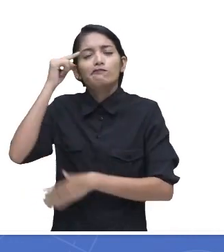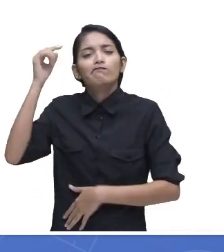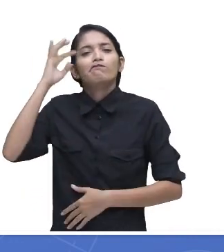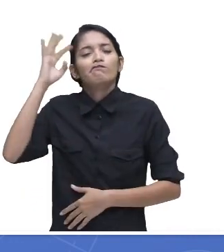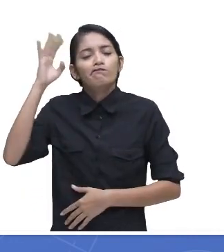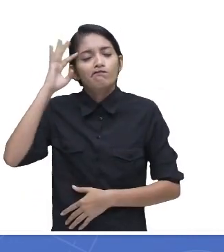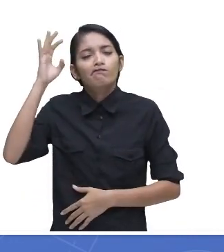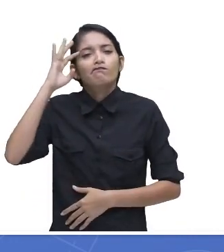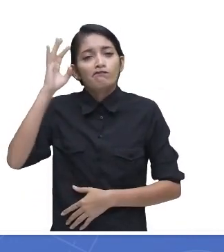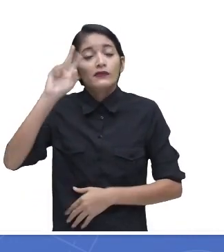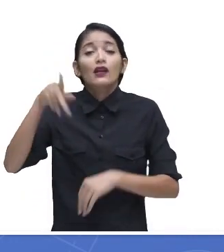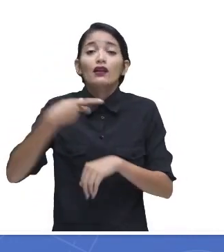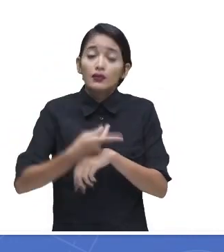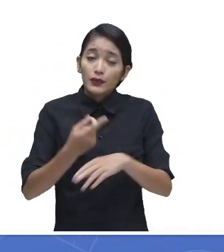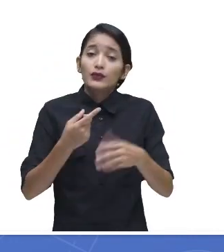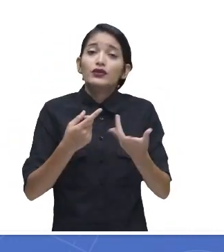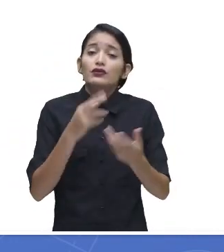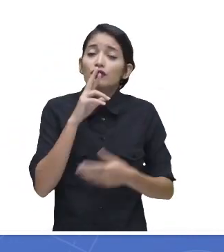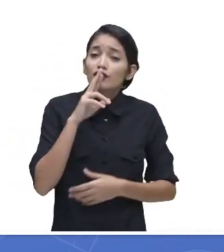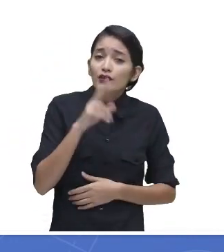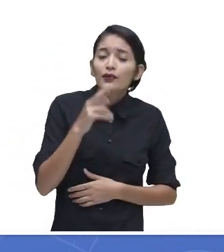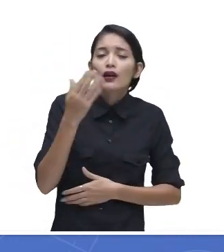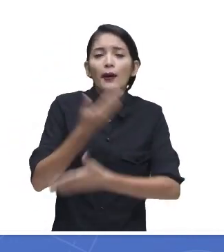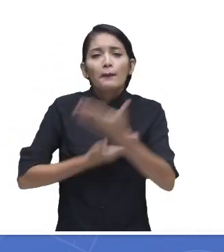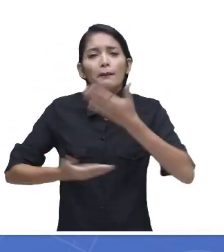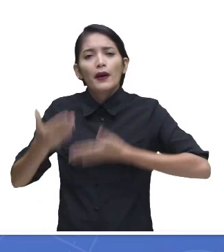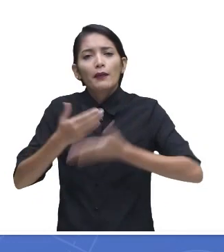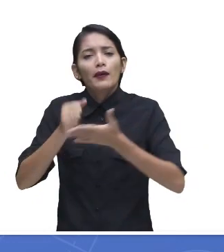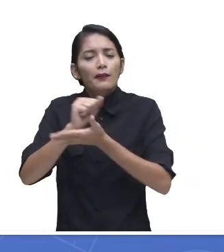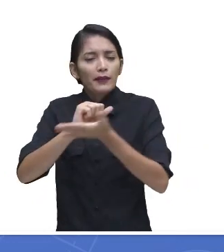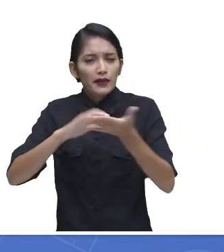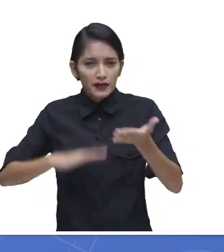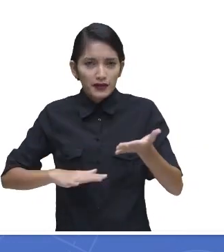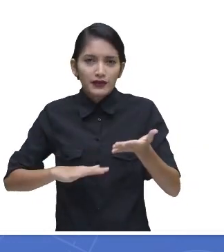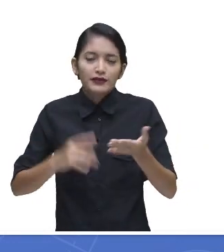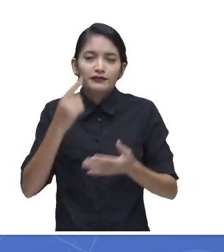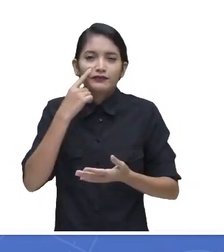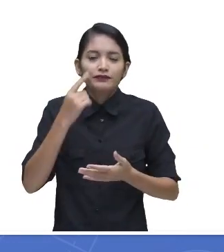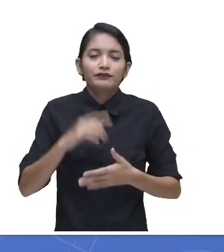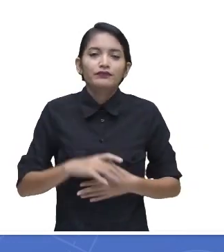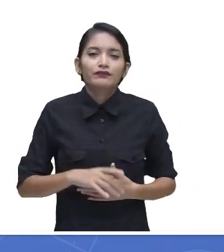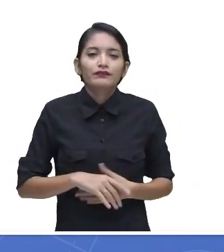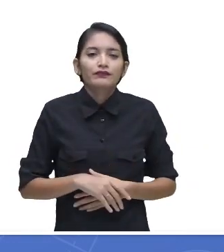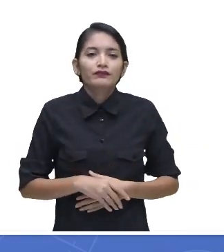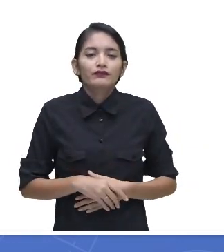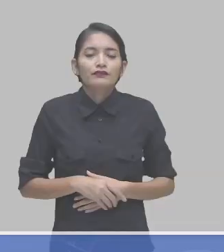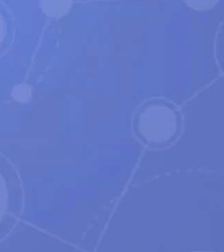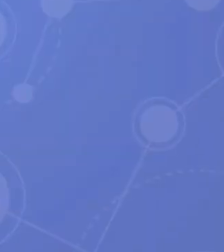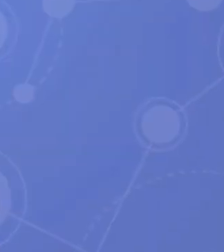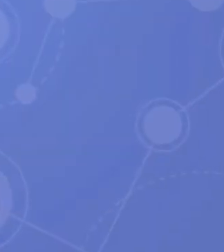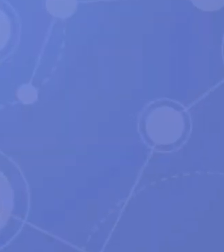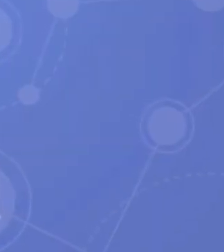né, para a gente responder na nossa dinâmica local interativa. Vamos ver.